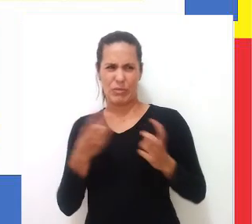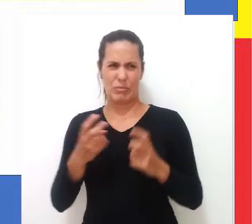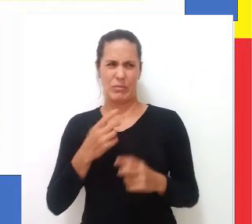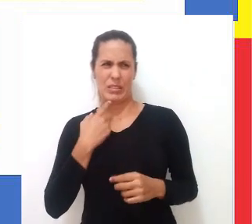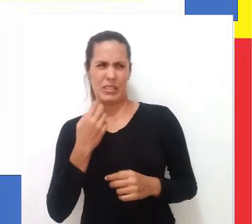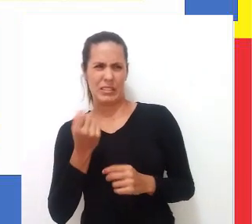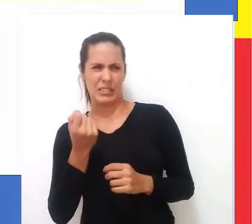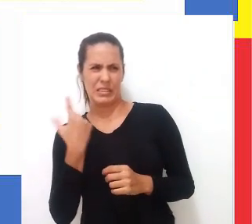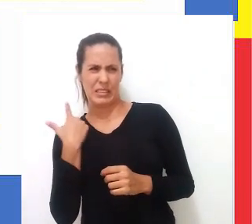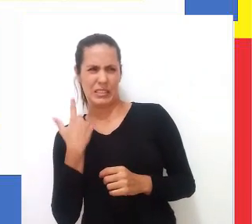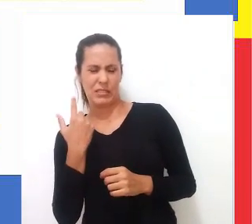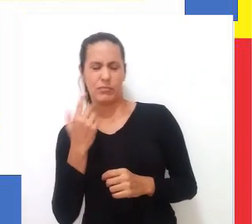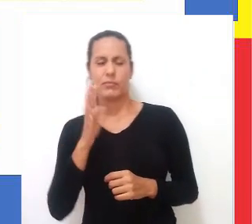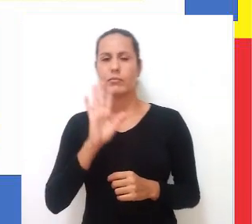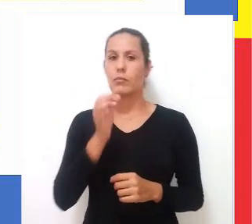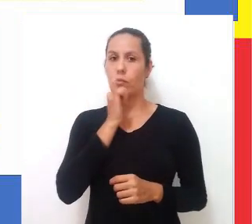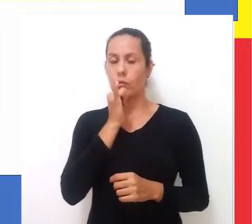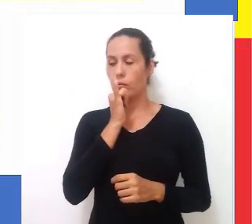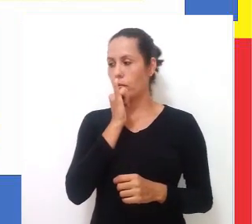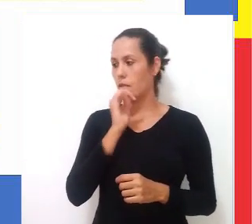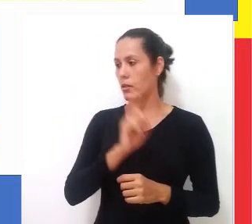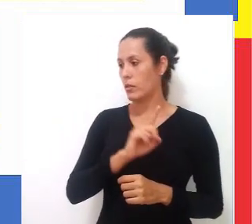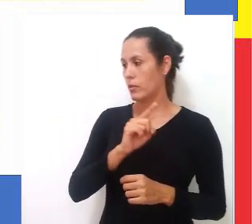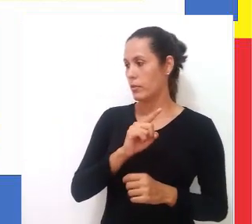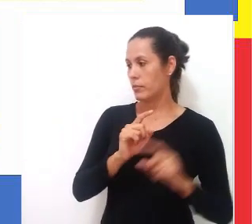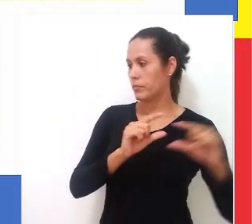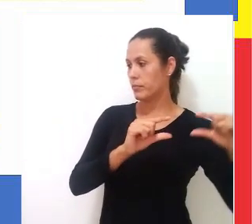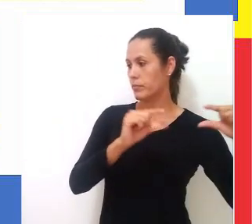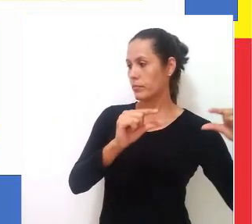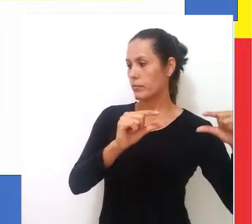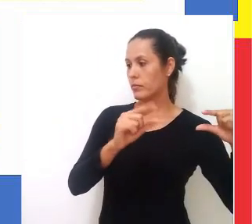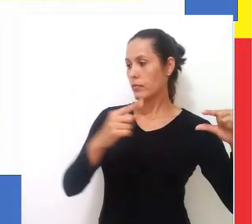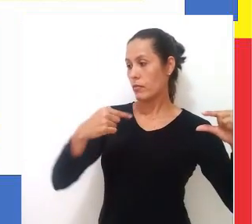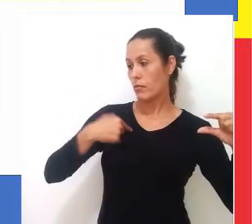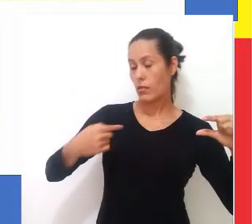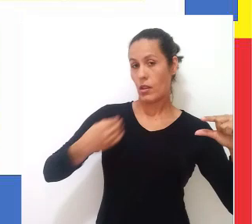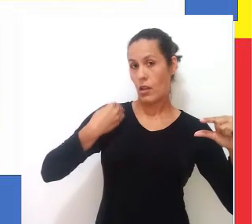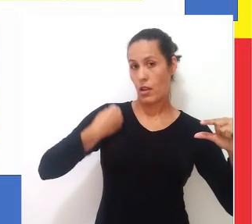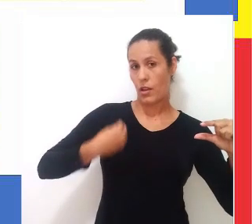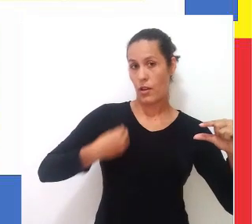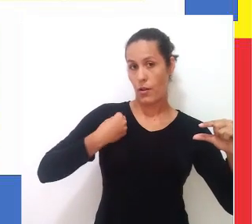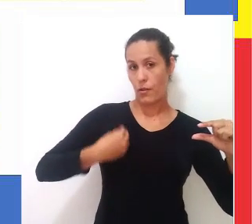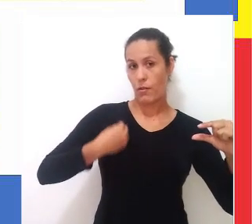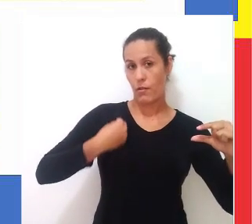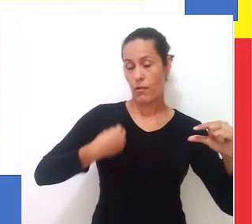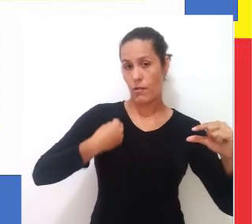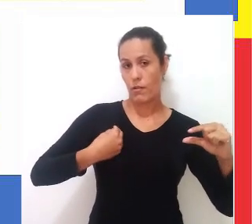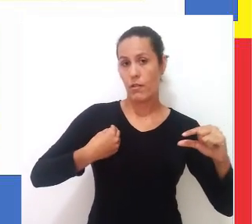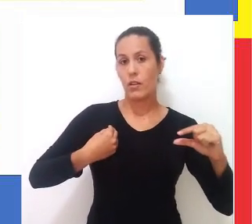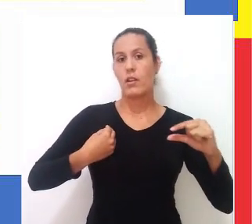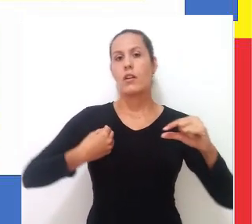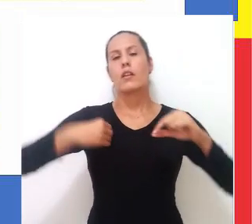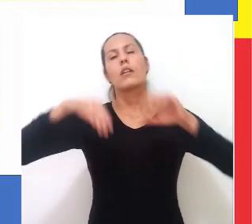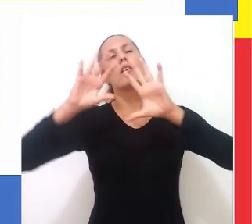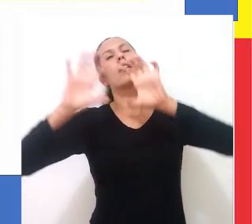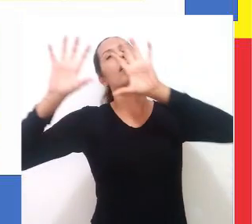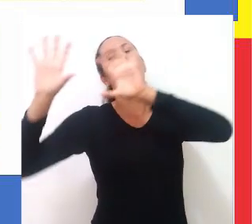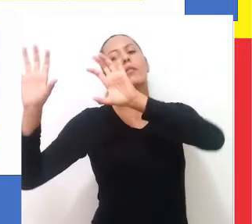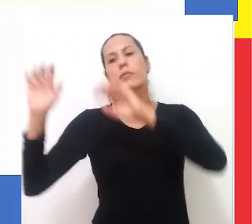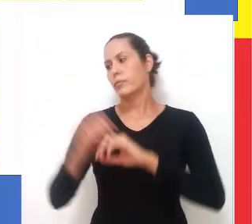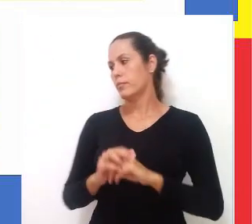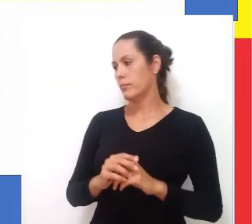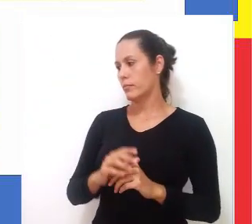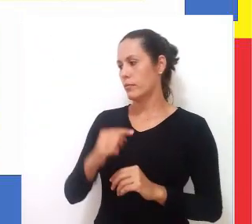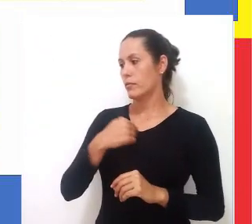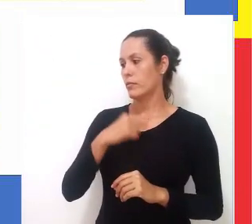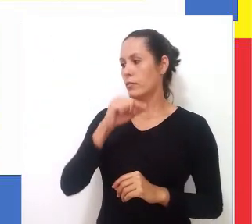bem esquisito. Observem. I'm over the moon. Eu estou nas nuvens. It's not